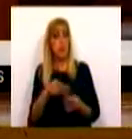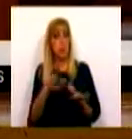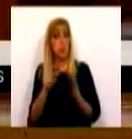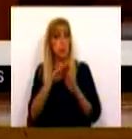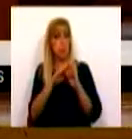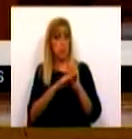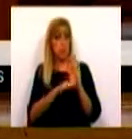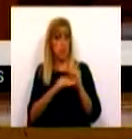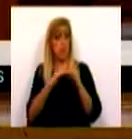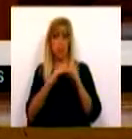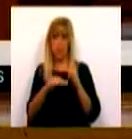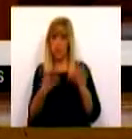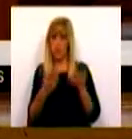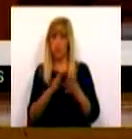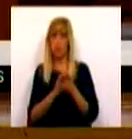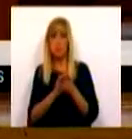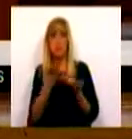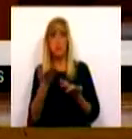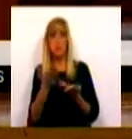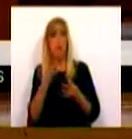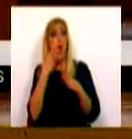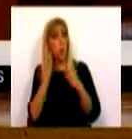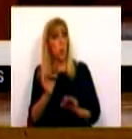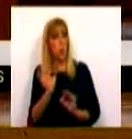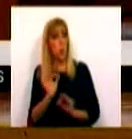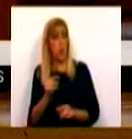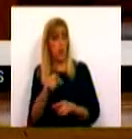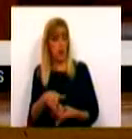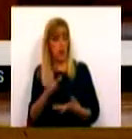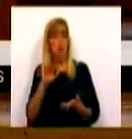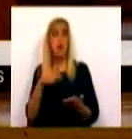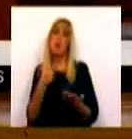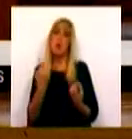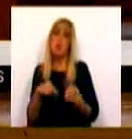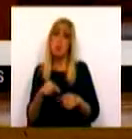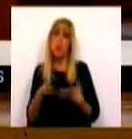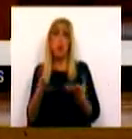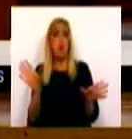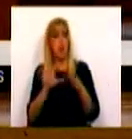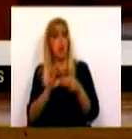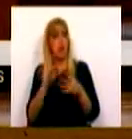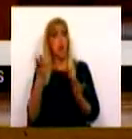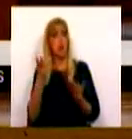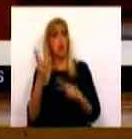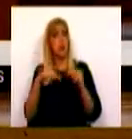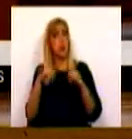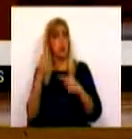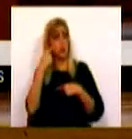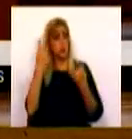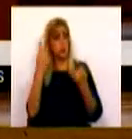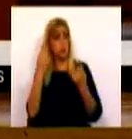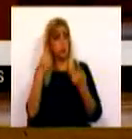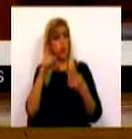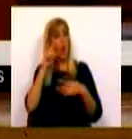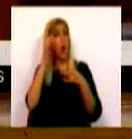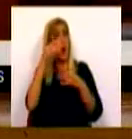programa de estabilidade, sendo cauteloso e previdente nas finanças públicas, assegura, mais uma